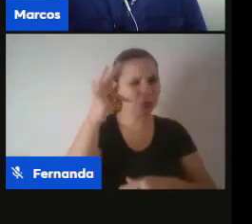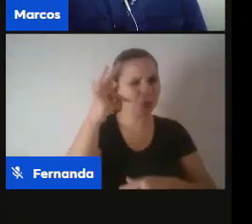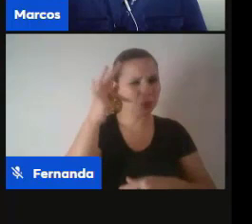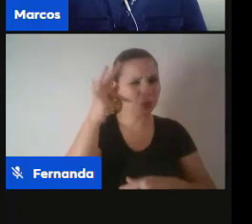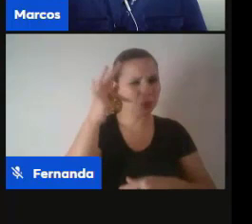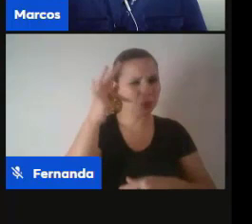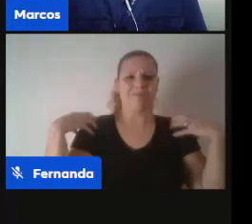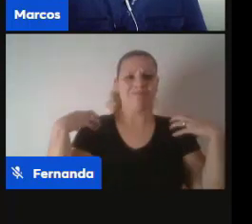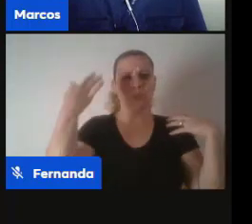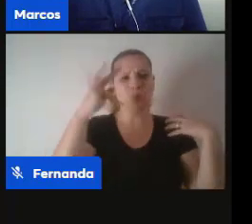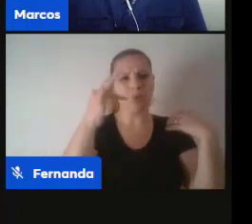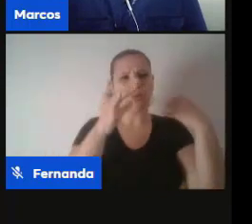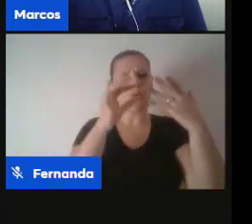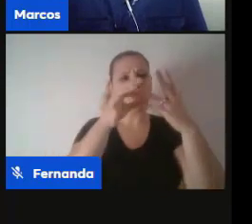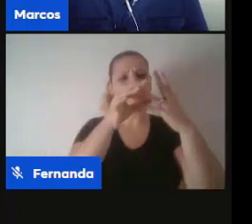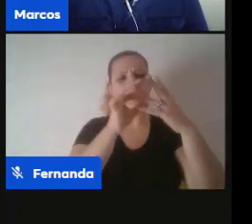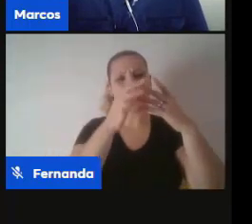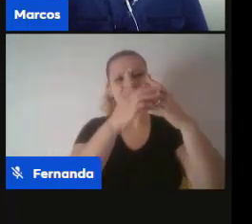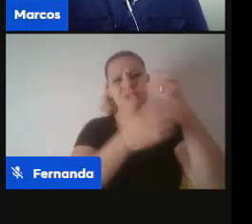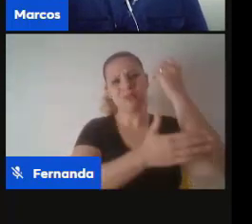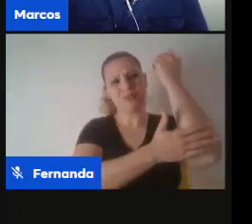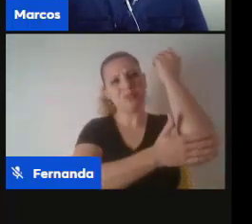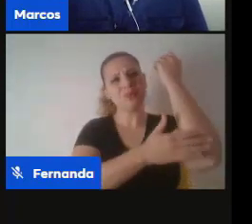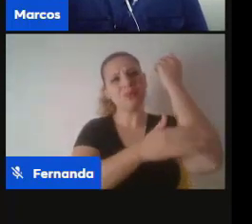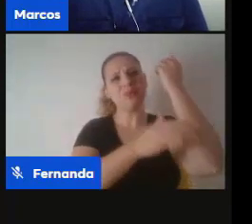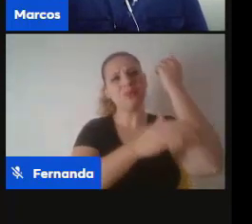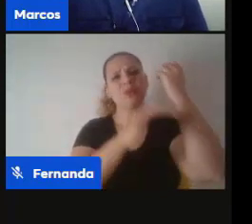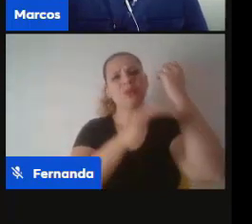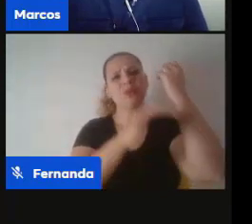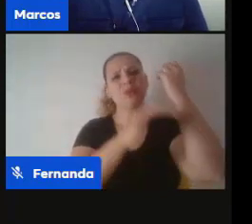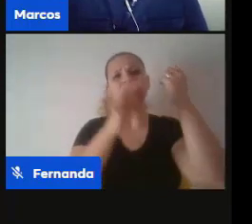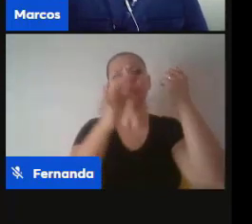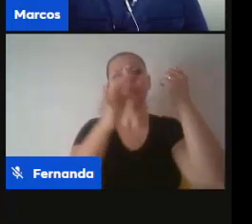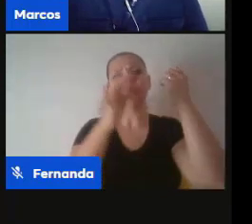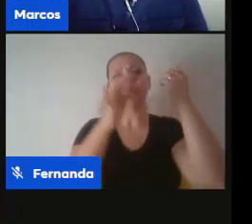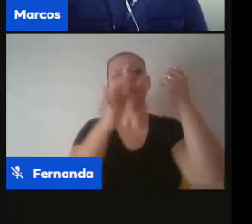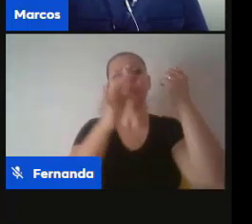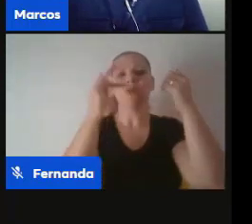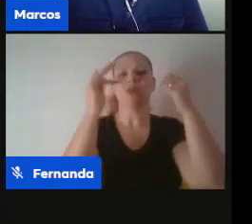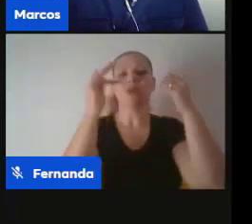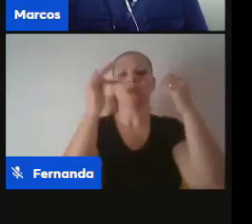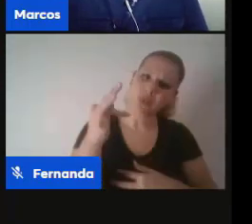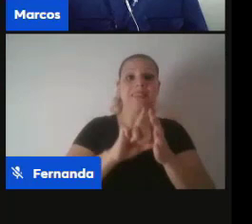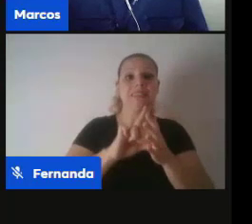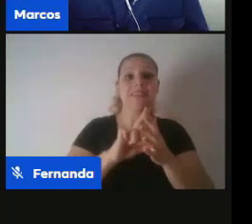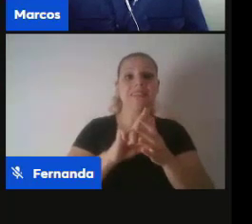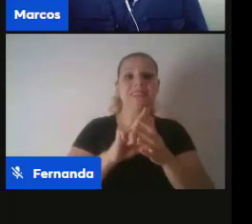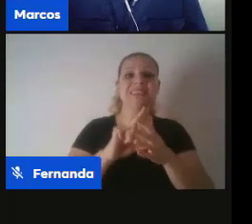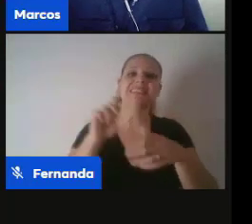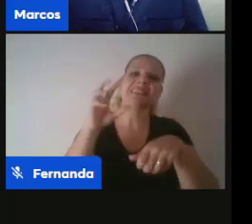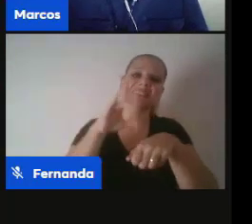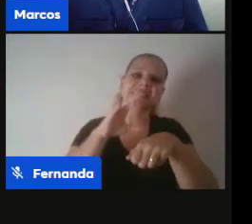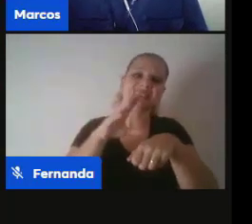nos ossos. Antigamente, a dengue era tratada como febre